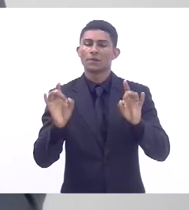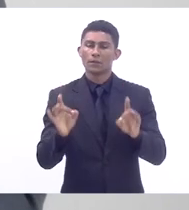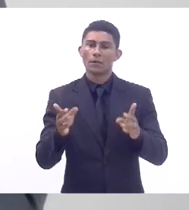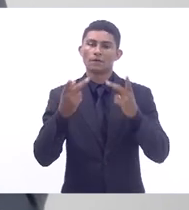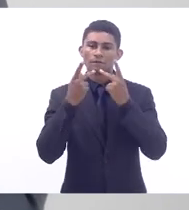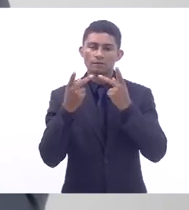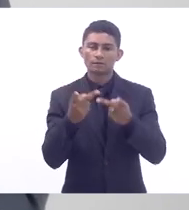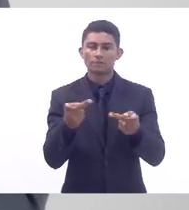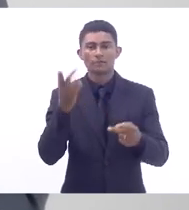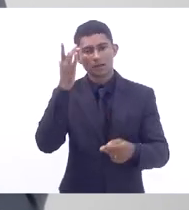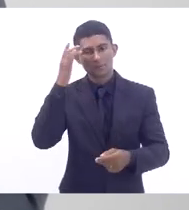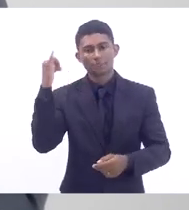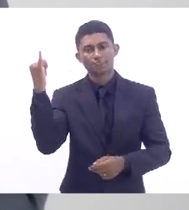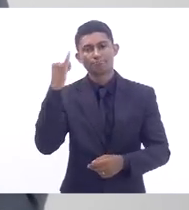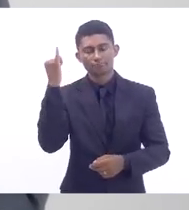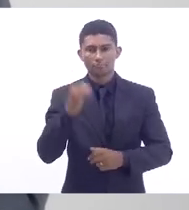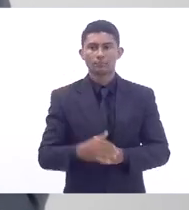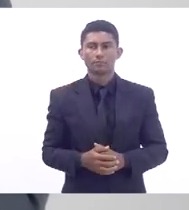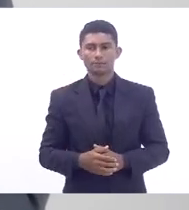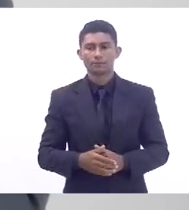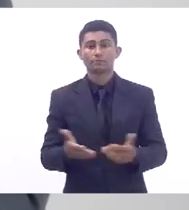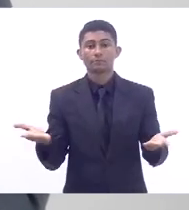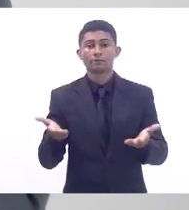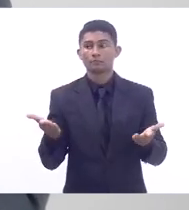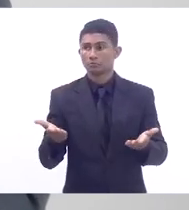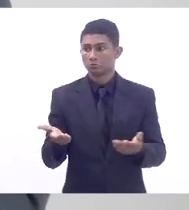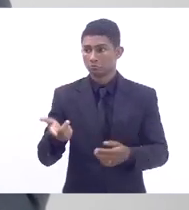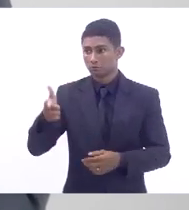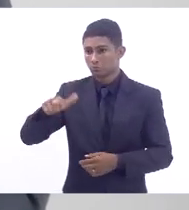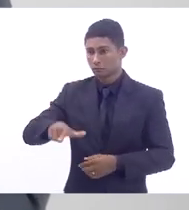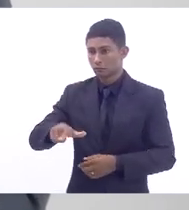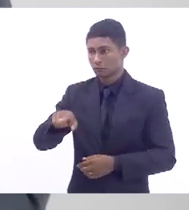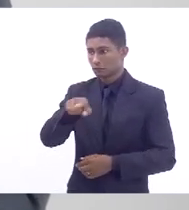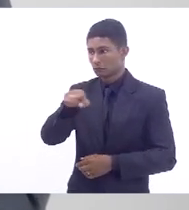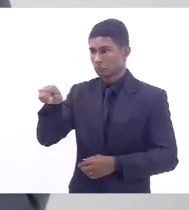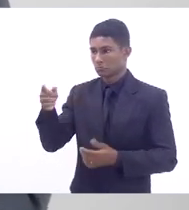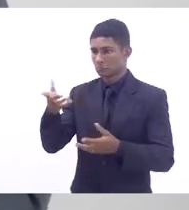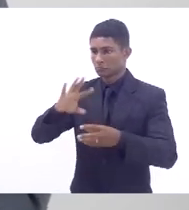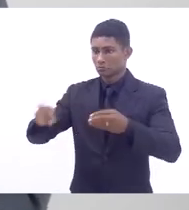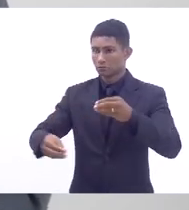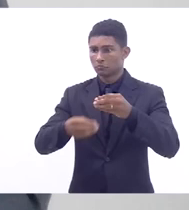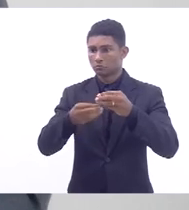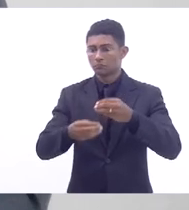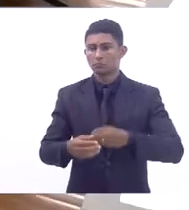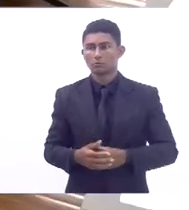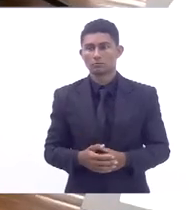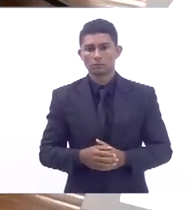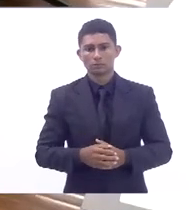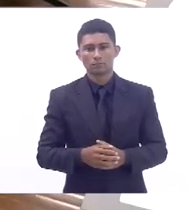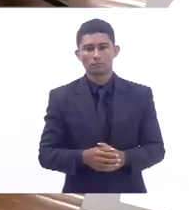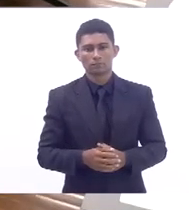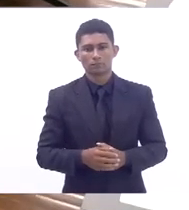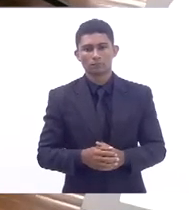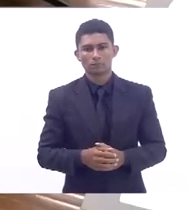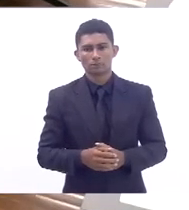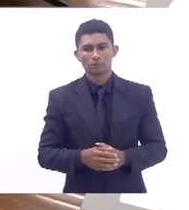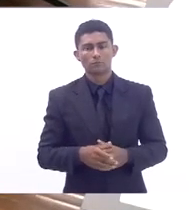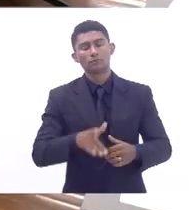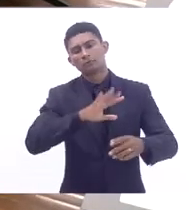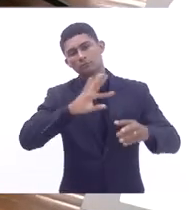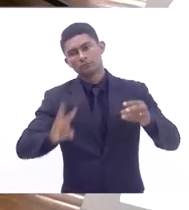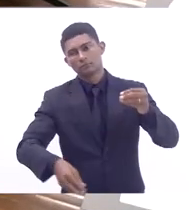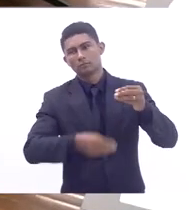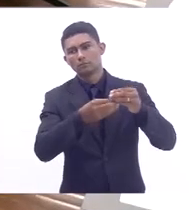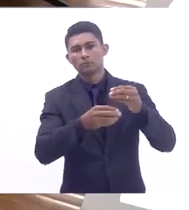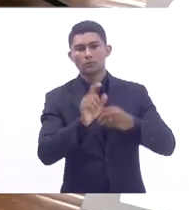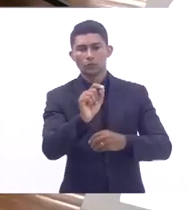destaque que eu acho que é importante então agora alguém mais sinto perde o que é complementar é só querendo complementar no